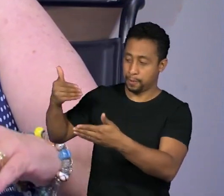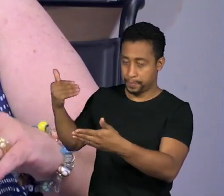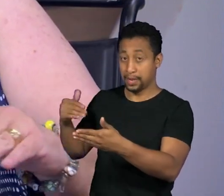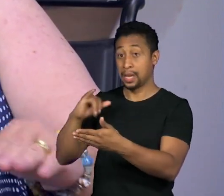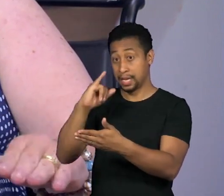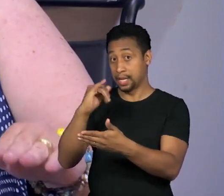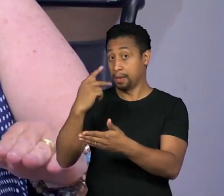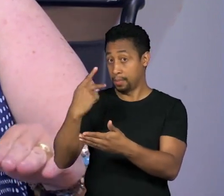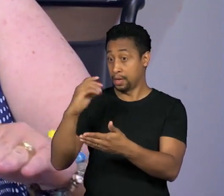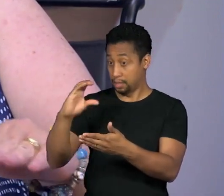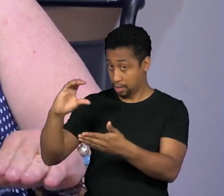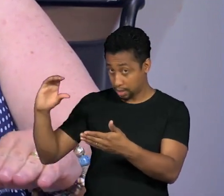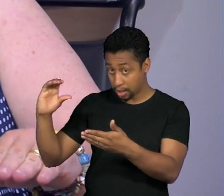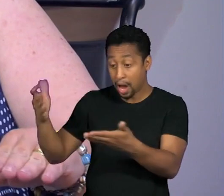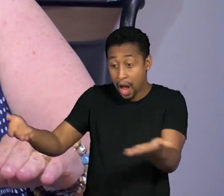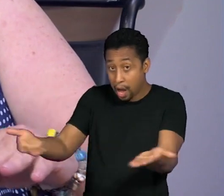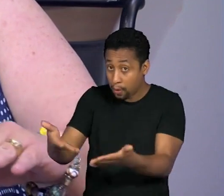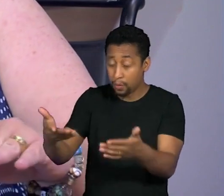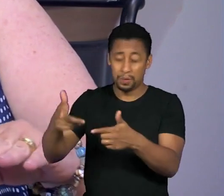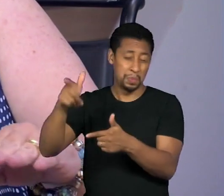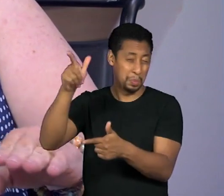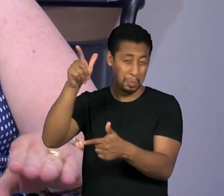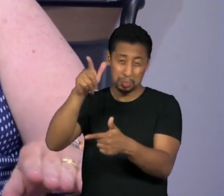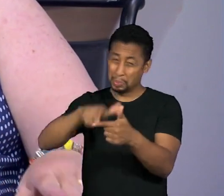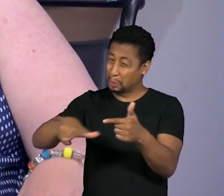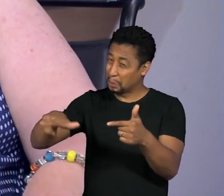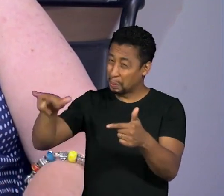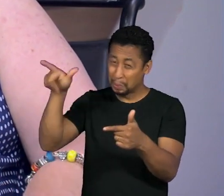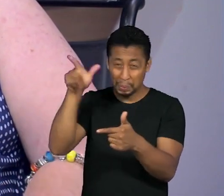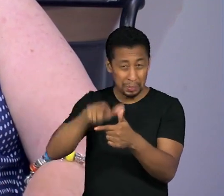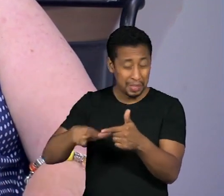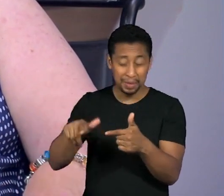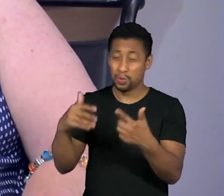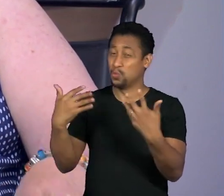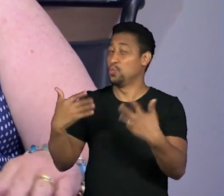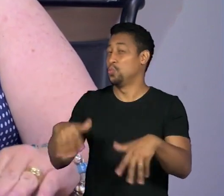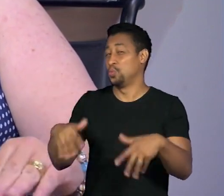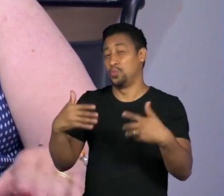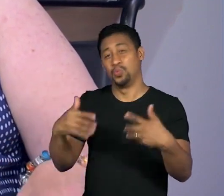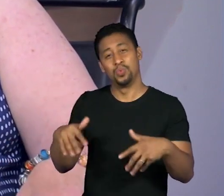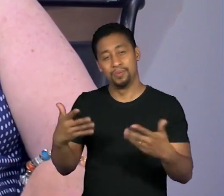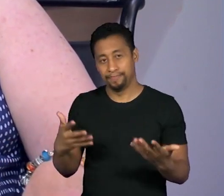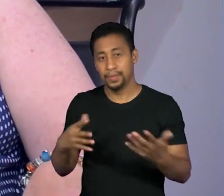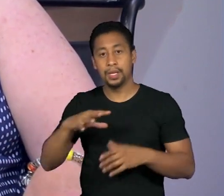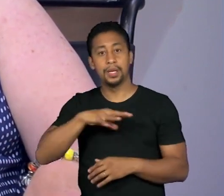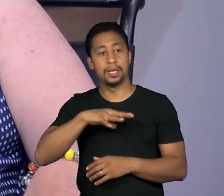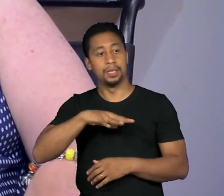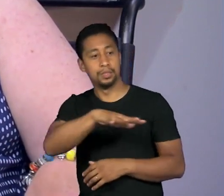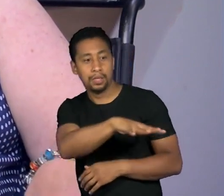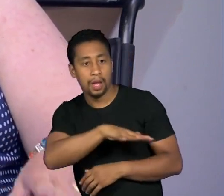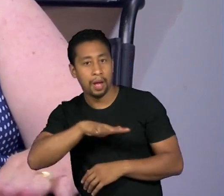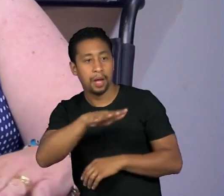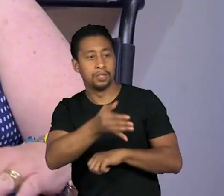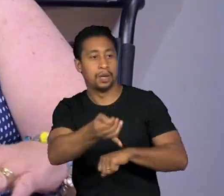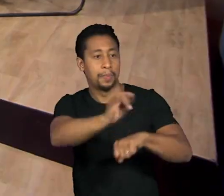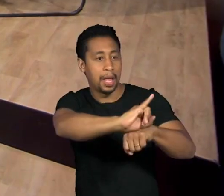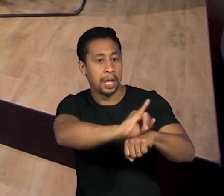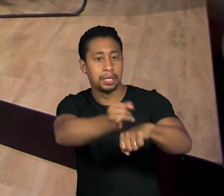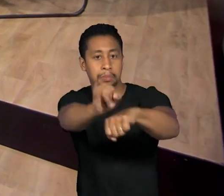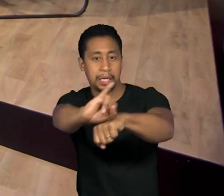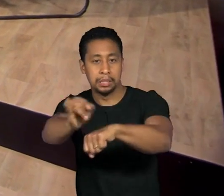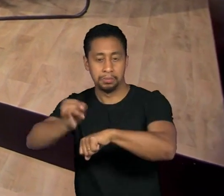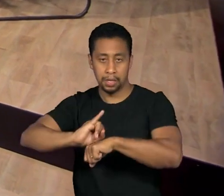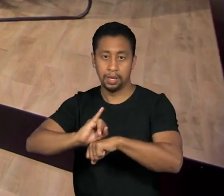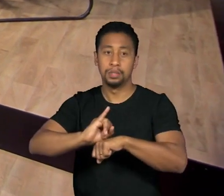estamos bem além. O problema da água já não está nos grandes centros, nas grandes capitais, já faz